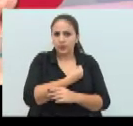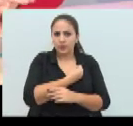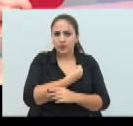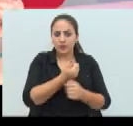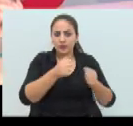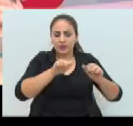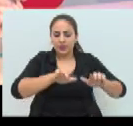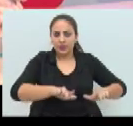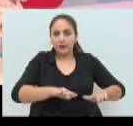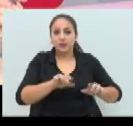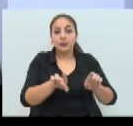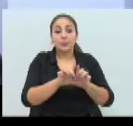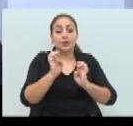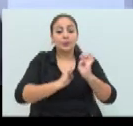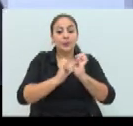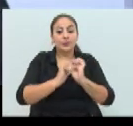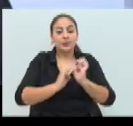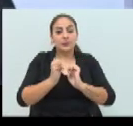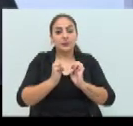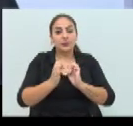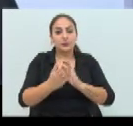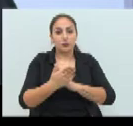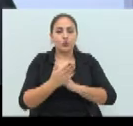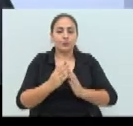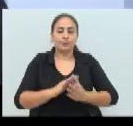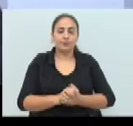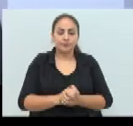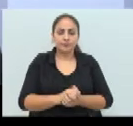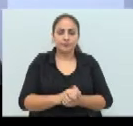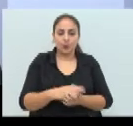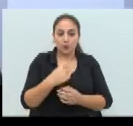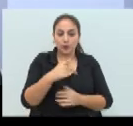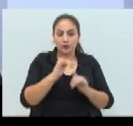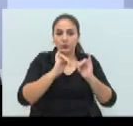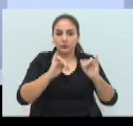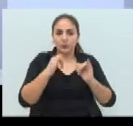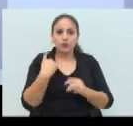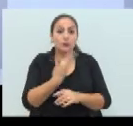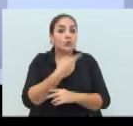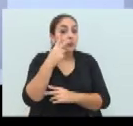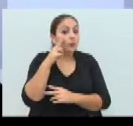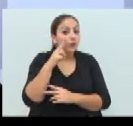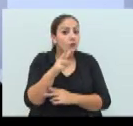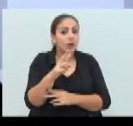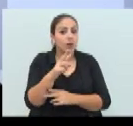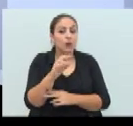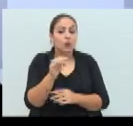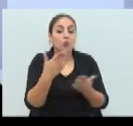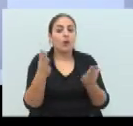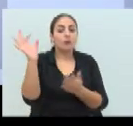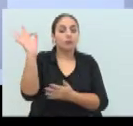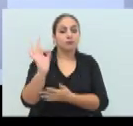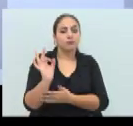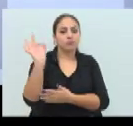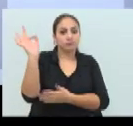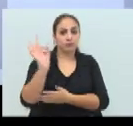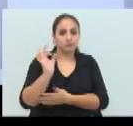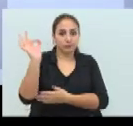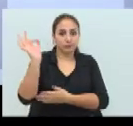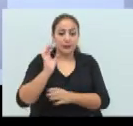empresas beneficiadas. Com esta informação, nós vamos poder também verificar qual foi o